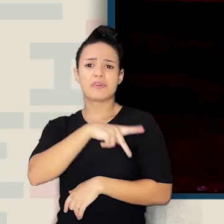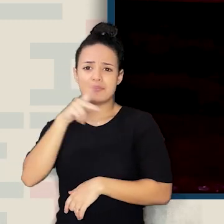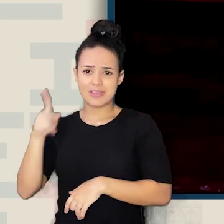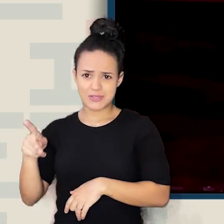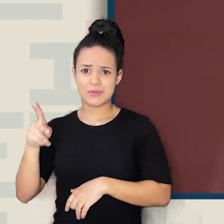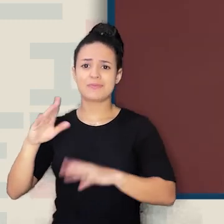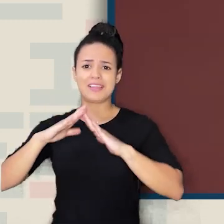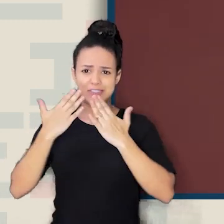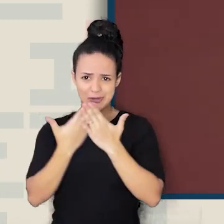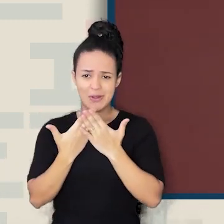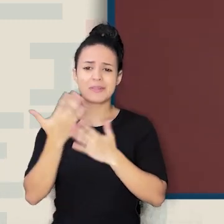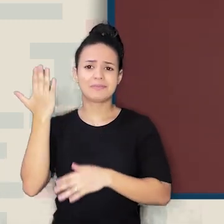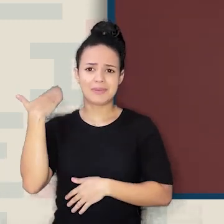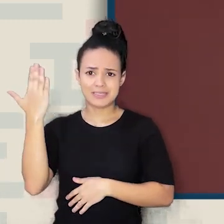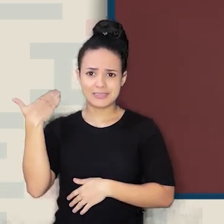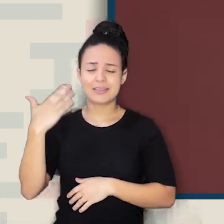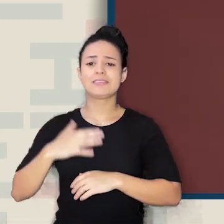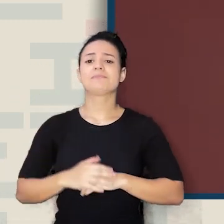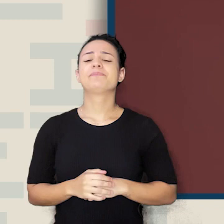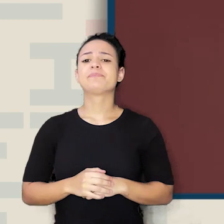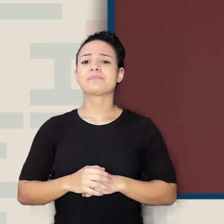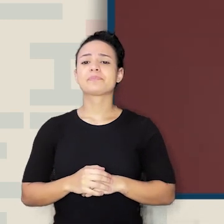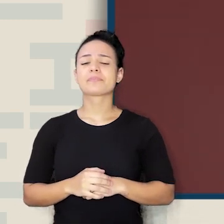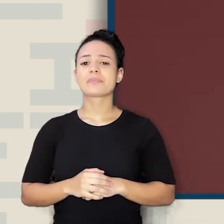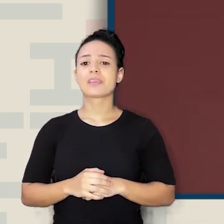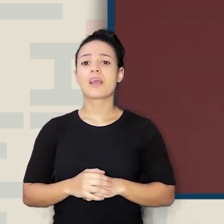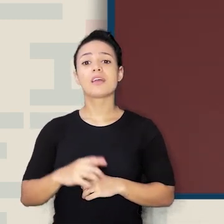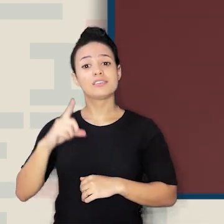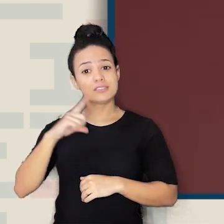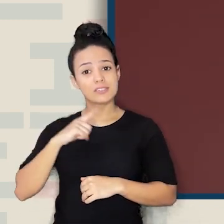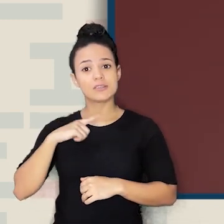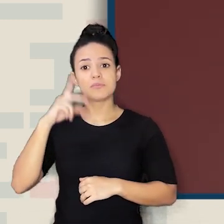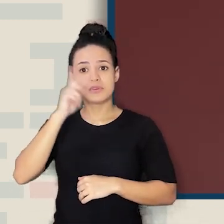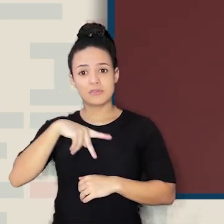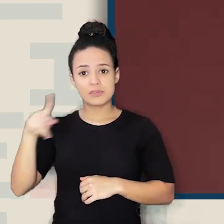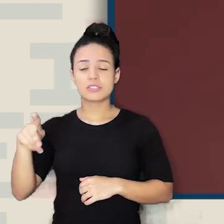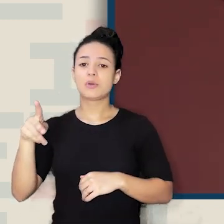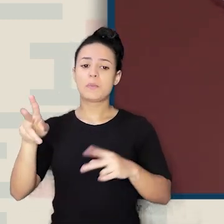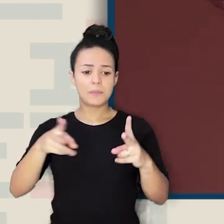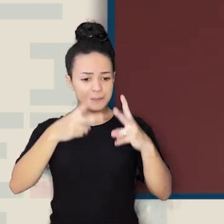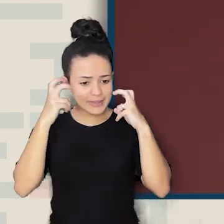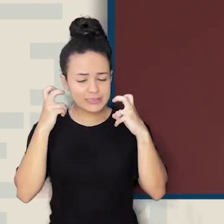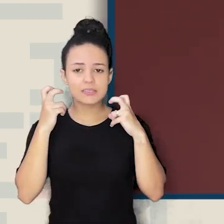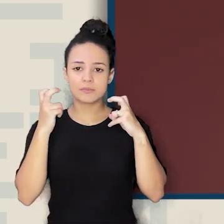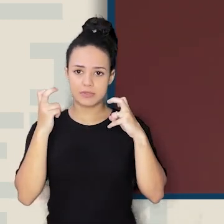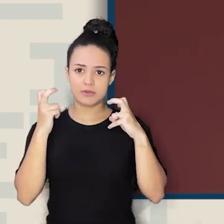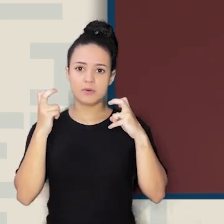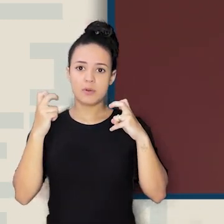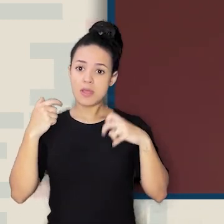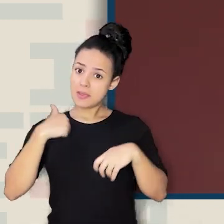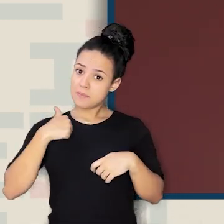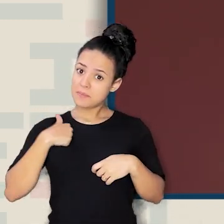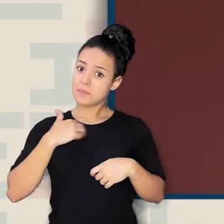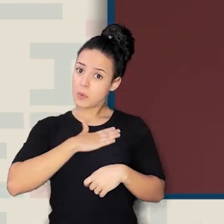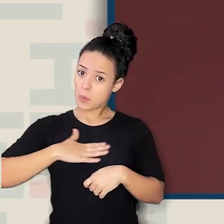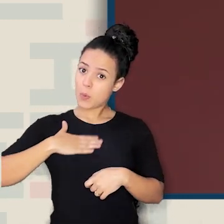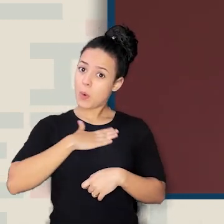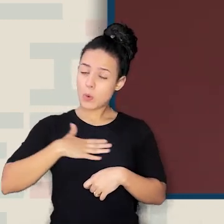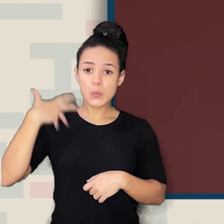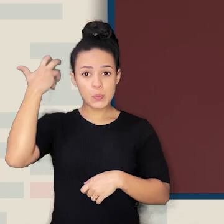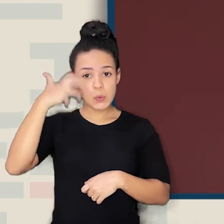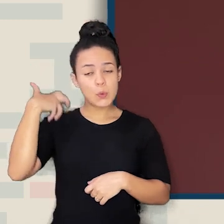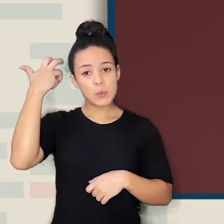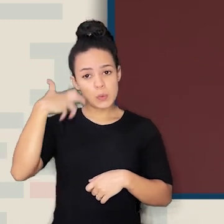o CEDV, que viu também a minha aptidão pela música. E